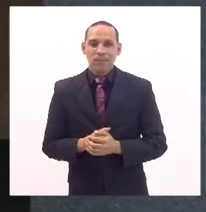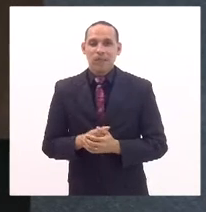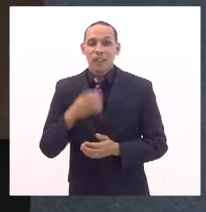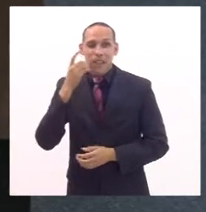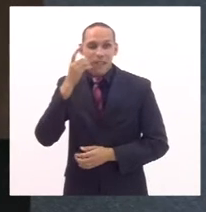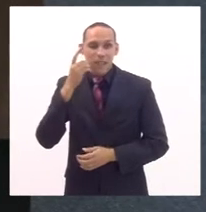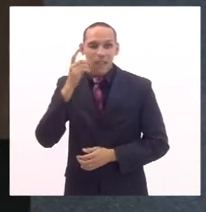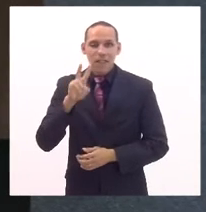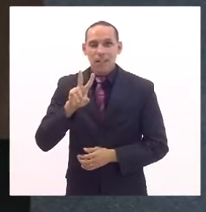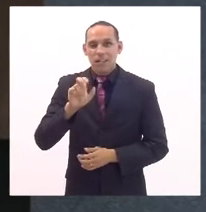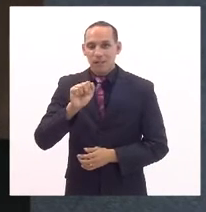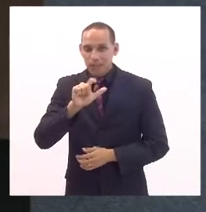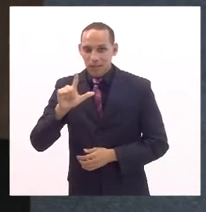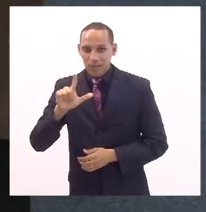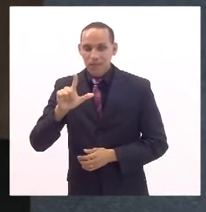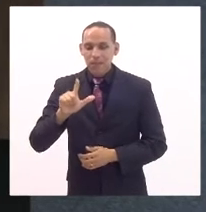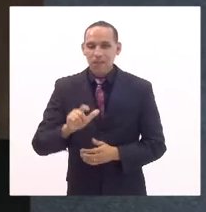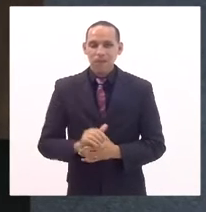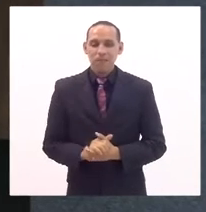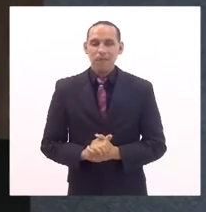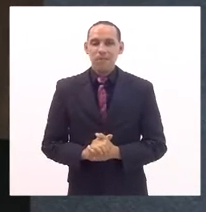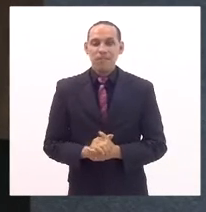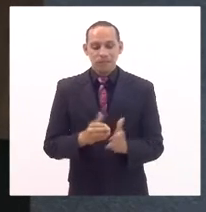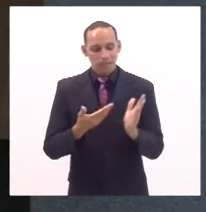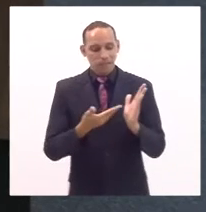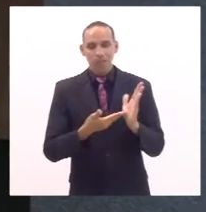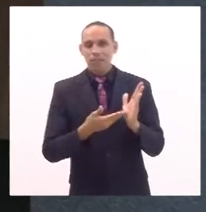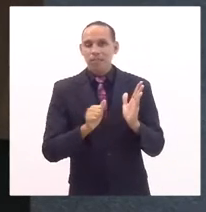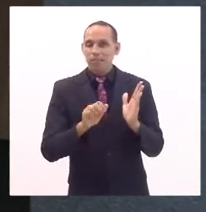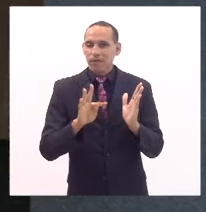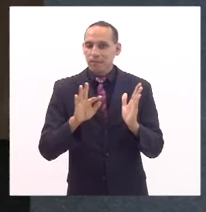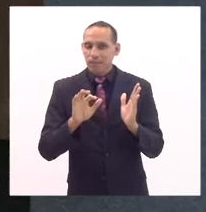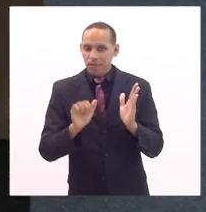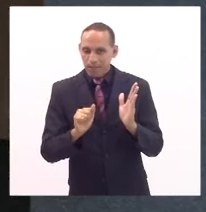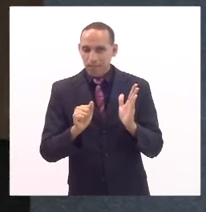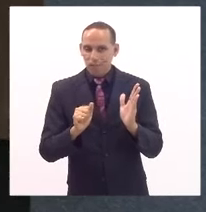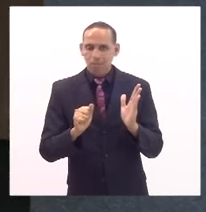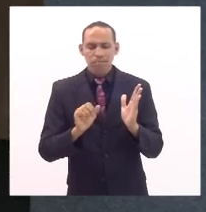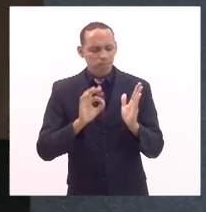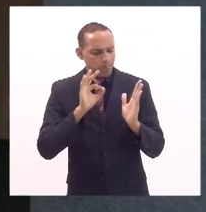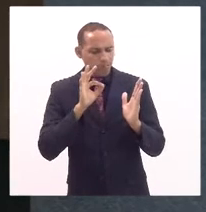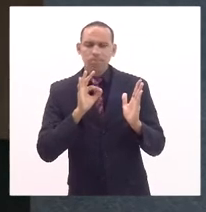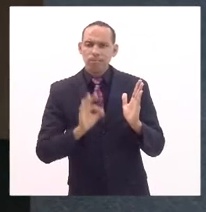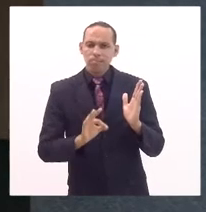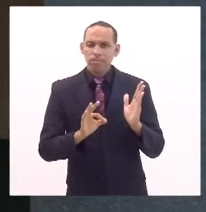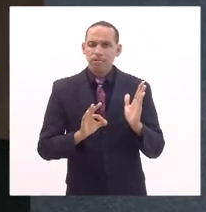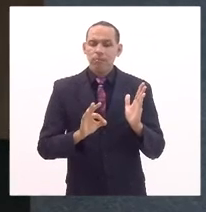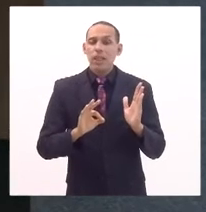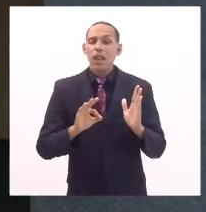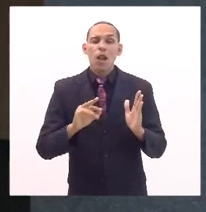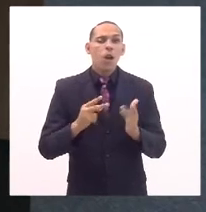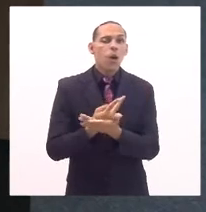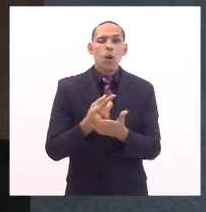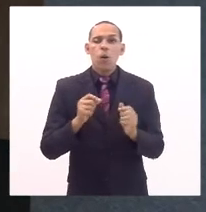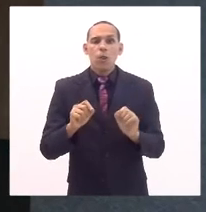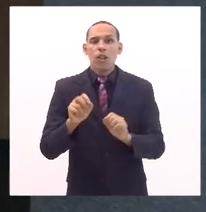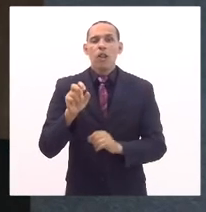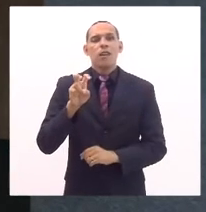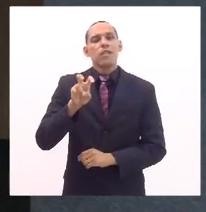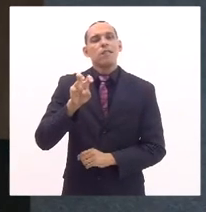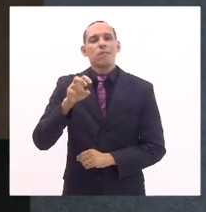Deputado Val da Ceasa a água reflete com exatidão o ocorrido na